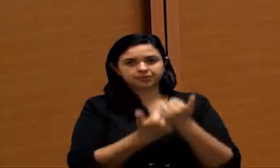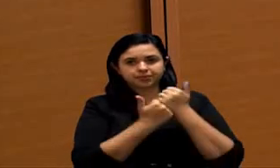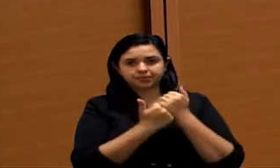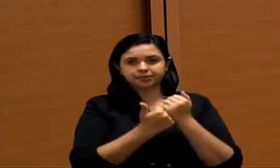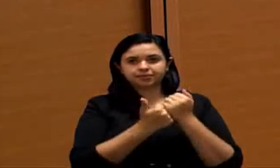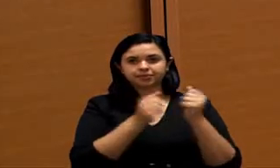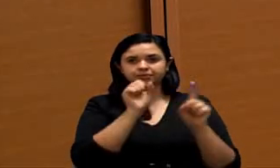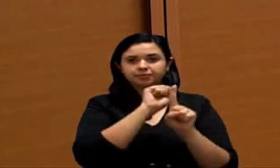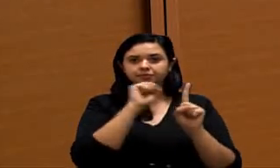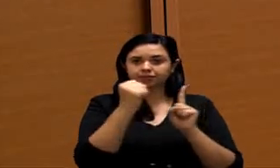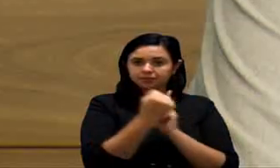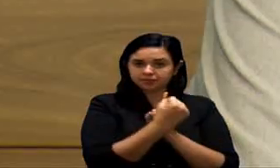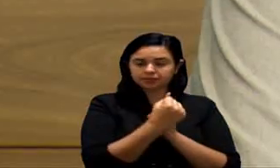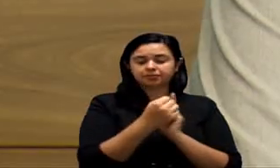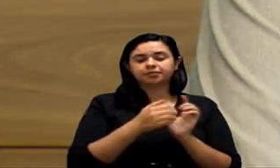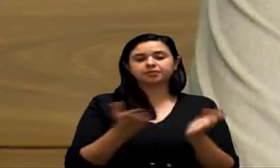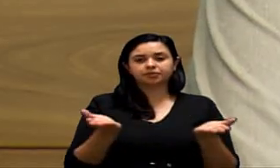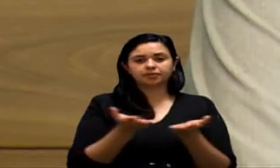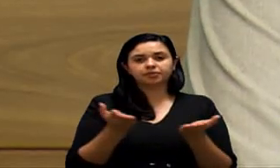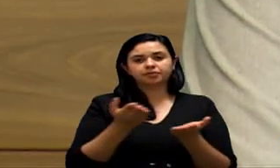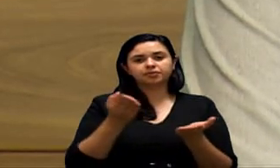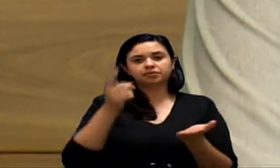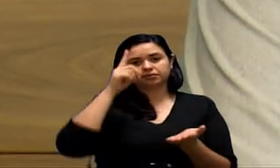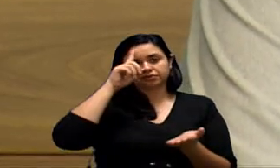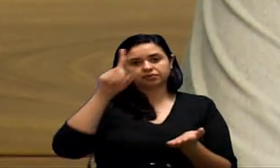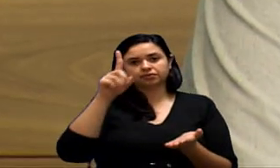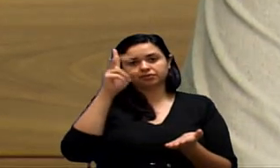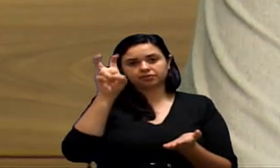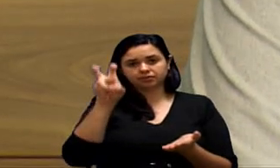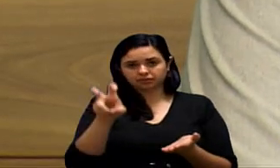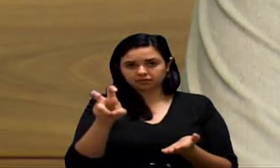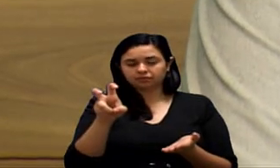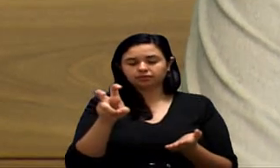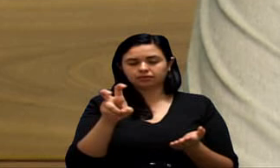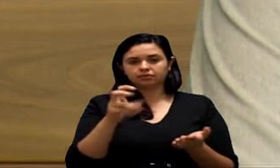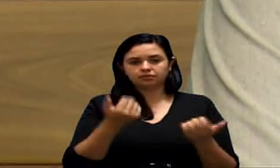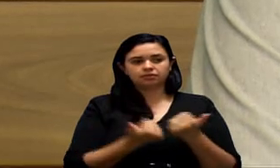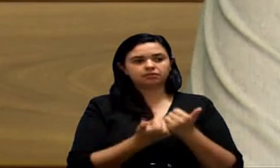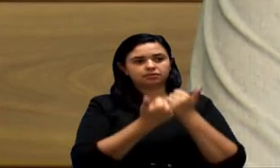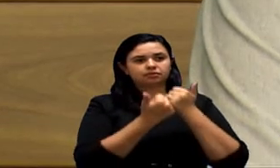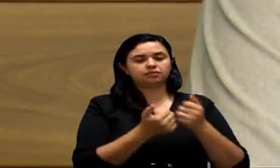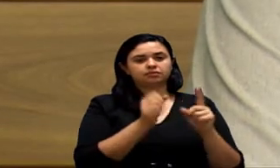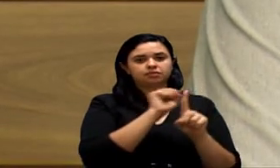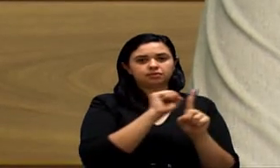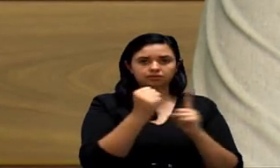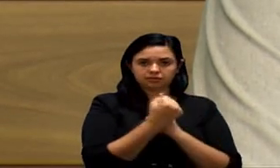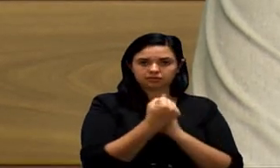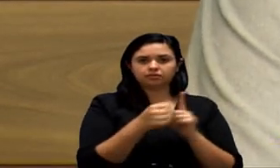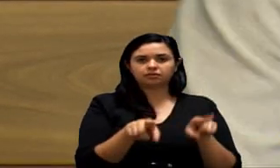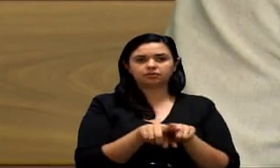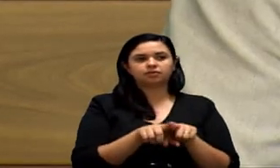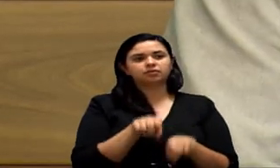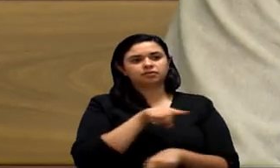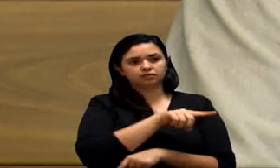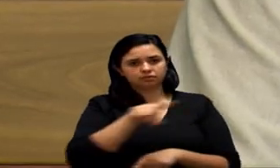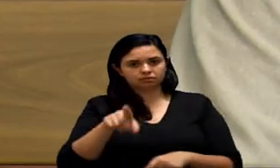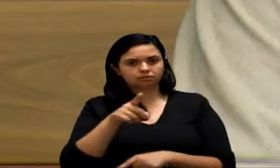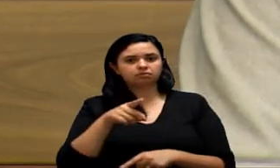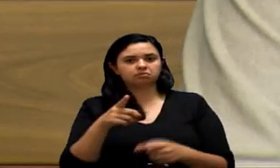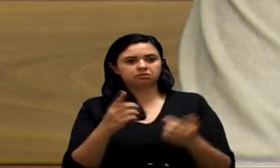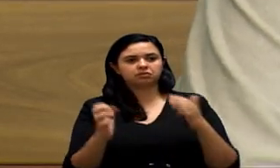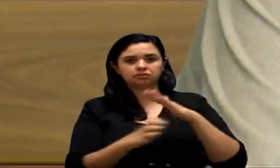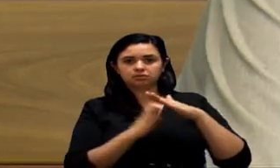foi o dia da assistente social. E ela tem um trabalho de extrema excelência dentro das entidades privadas também,